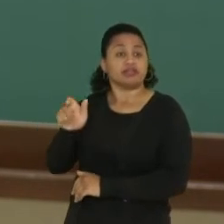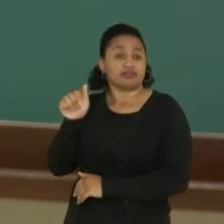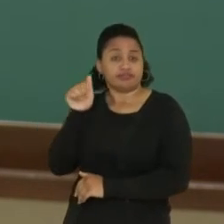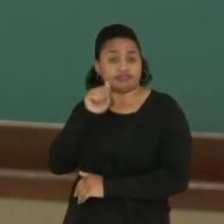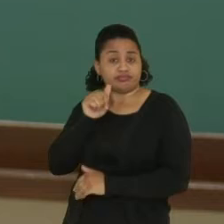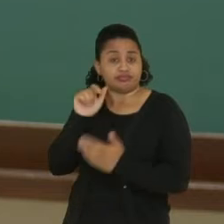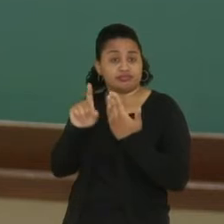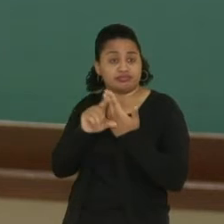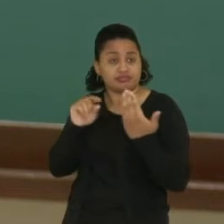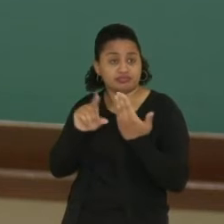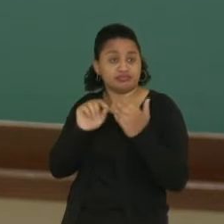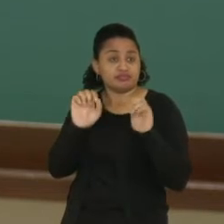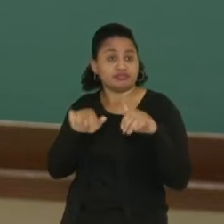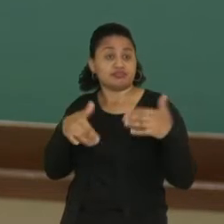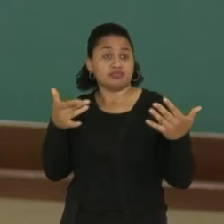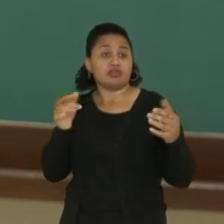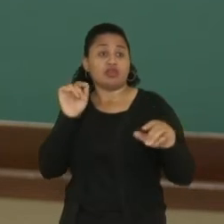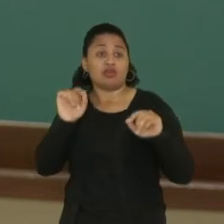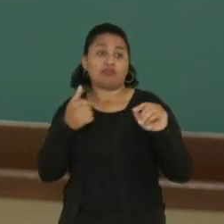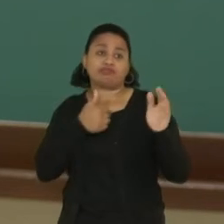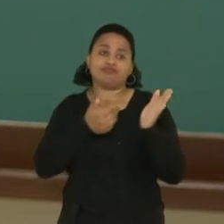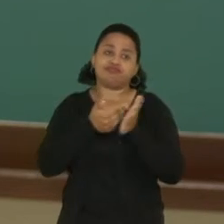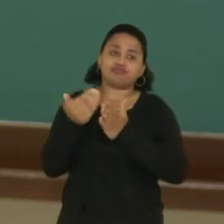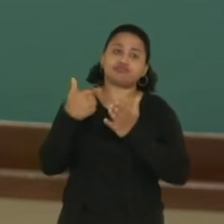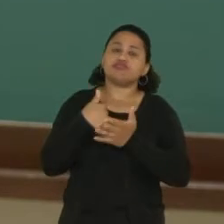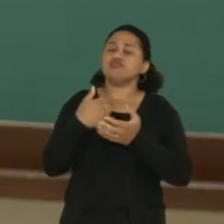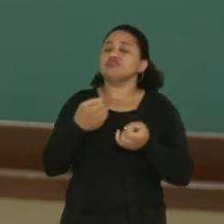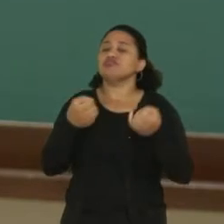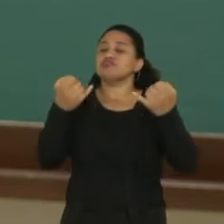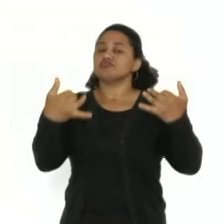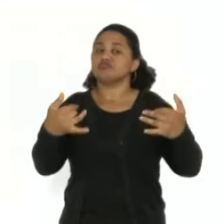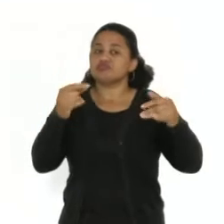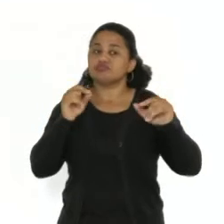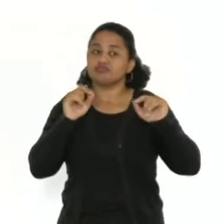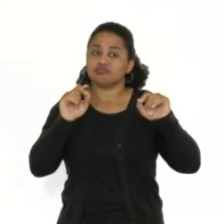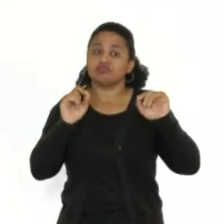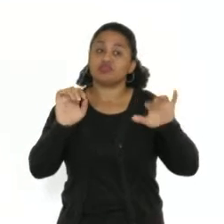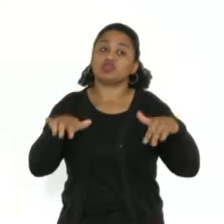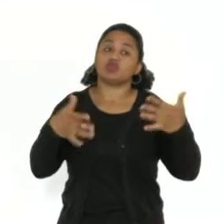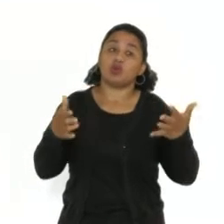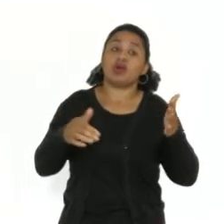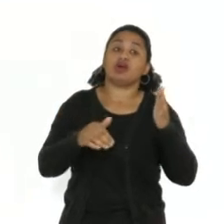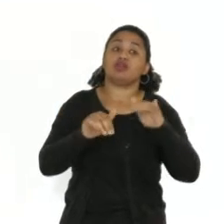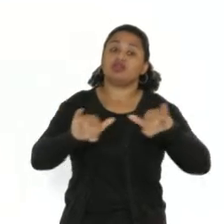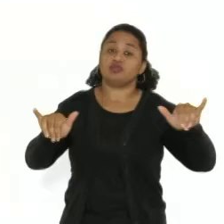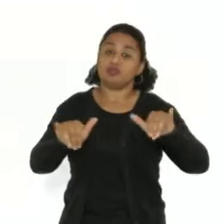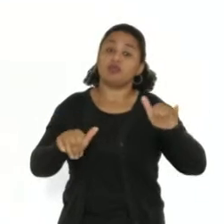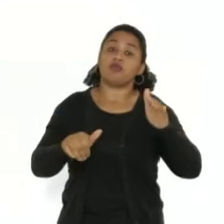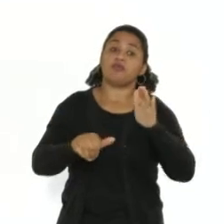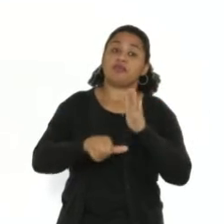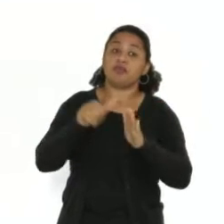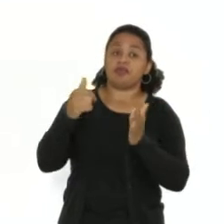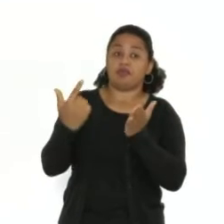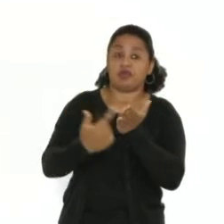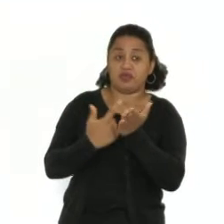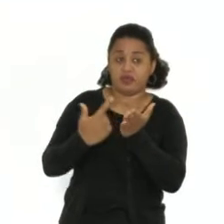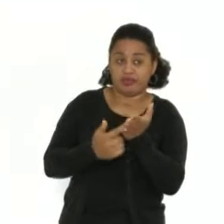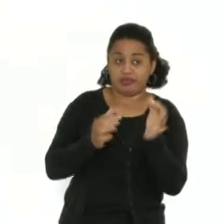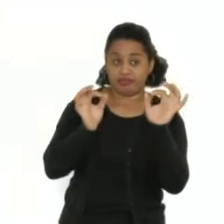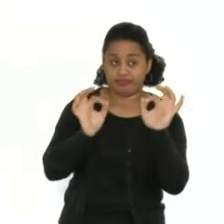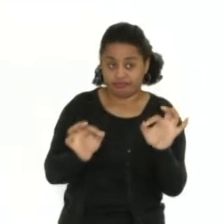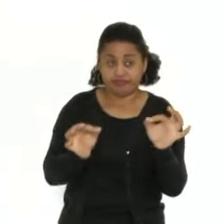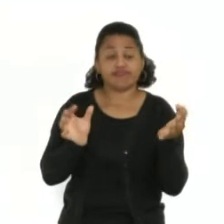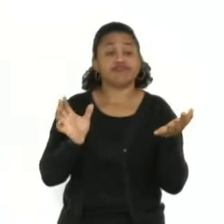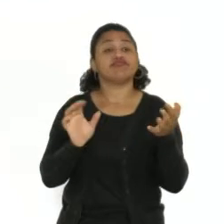Então, biografia começa falando do quê? Quando ela publicou o primeiro romance, né? O